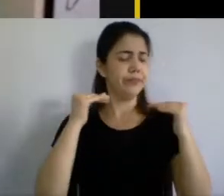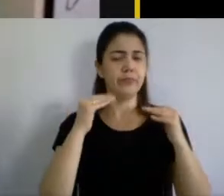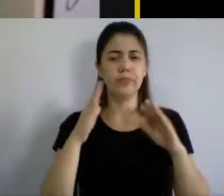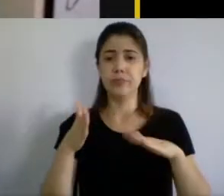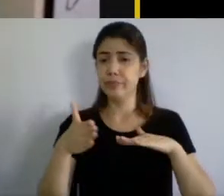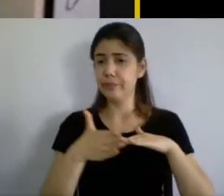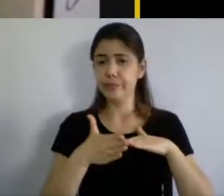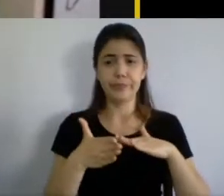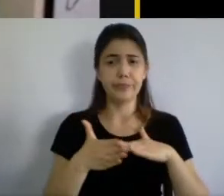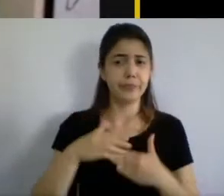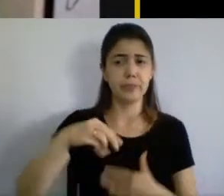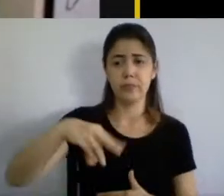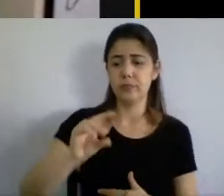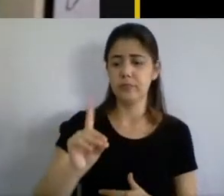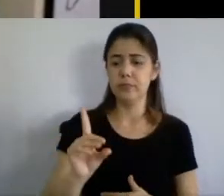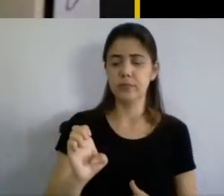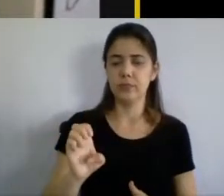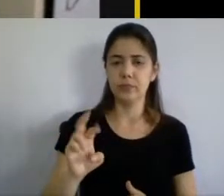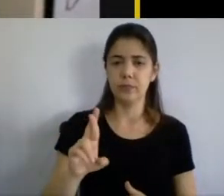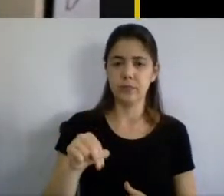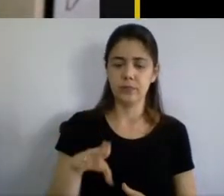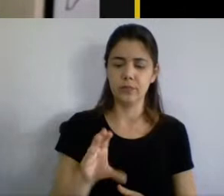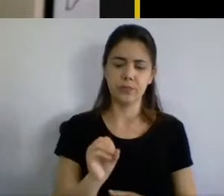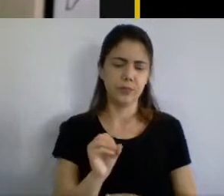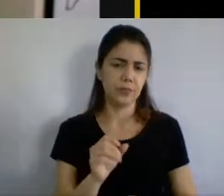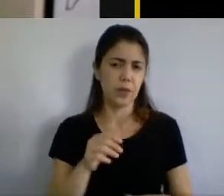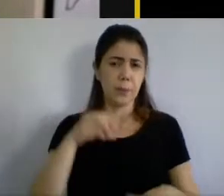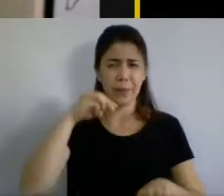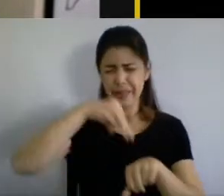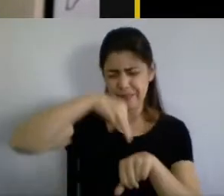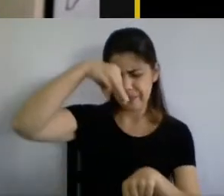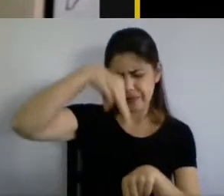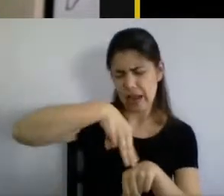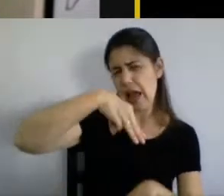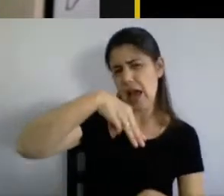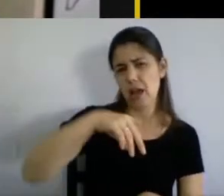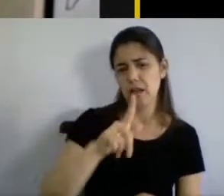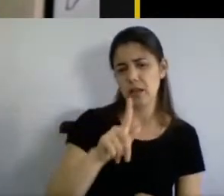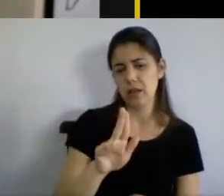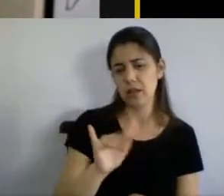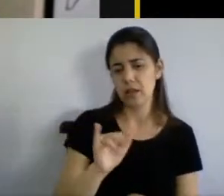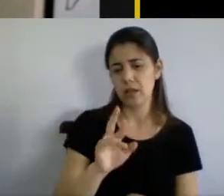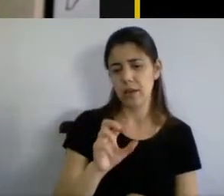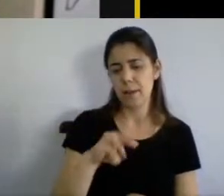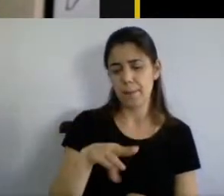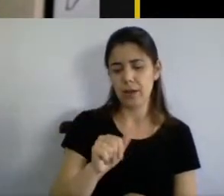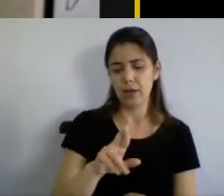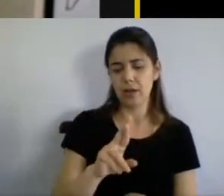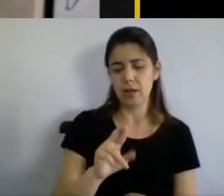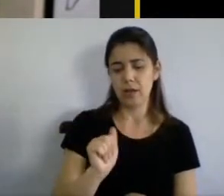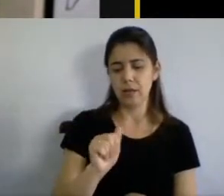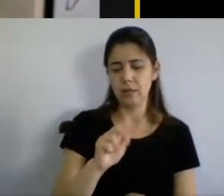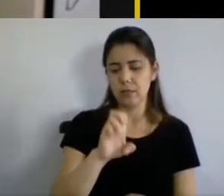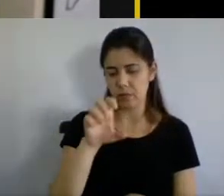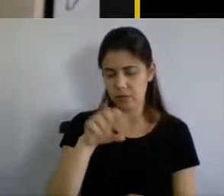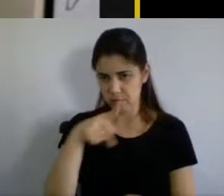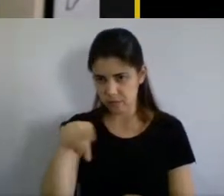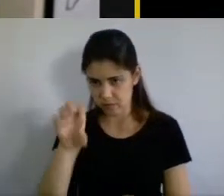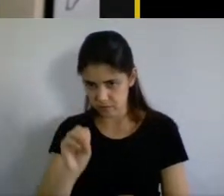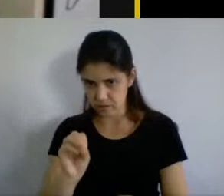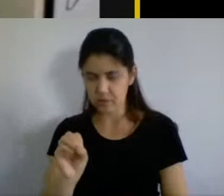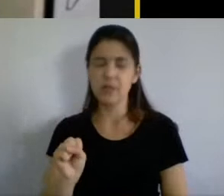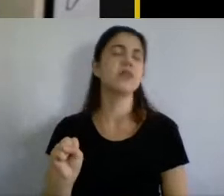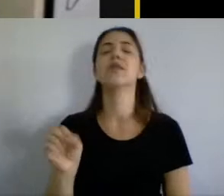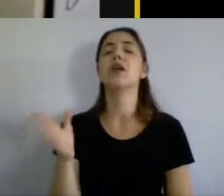Guimarães Rosa, eu ia estudar Ismael Neri e o Murilo Mendes, a pintura do Ismael